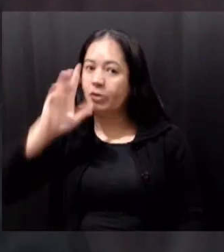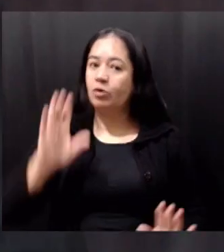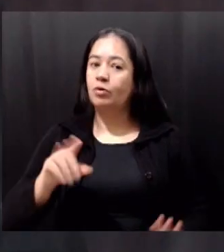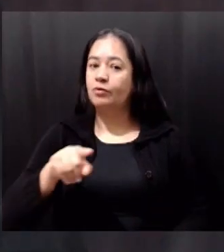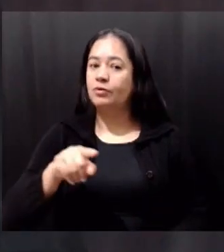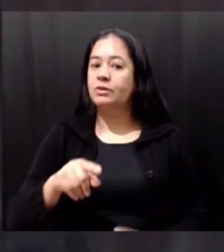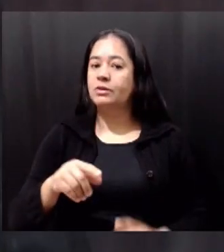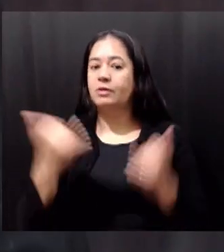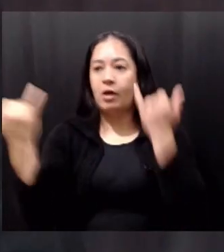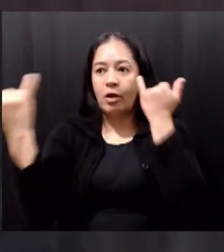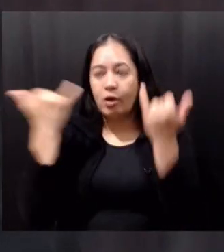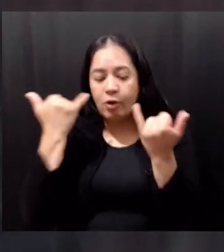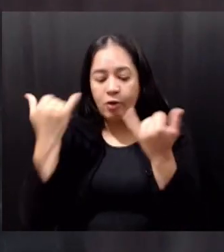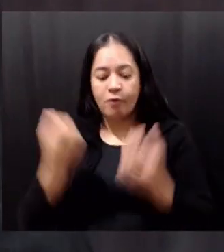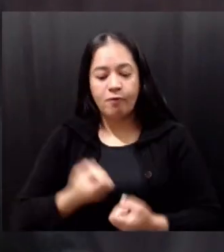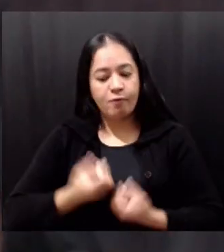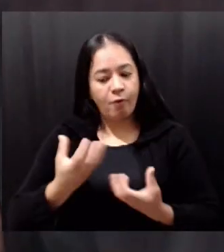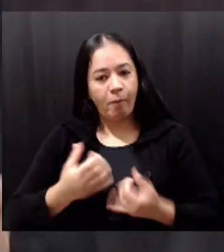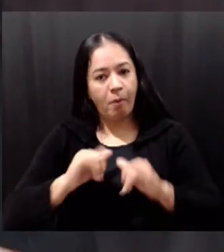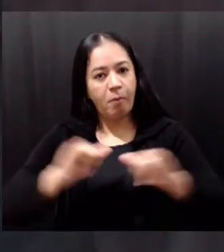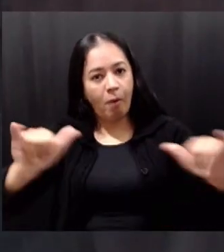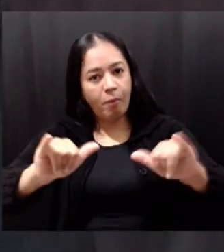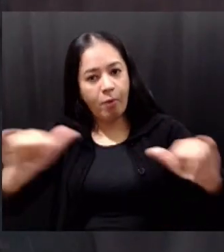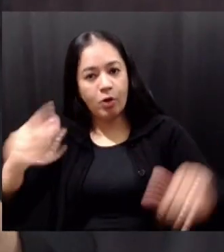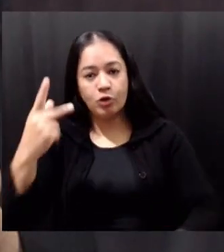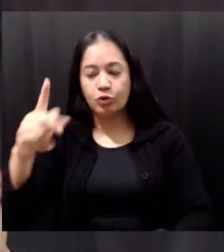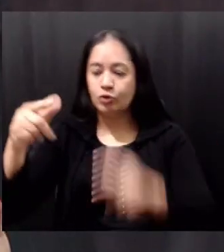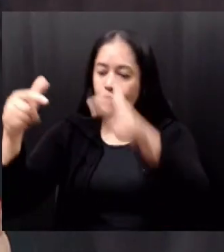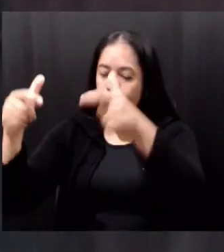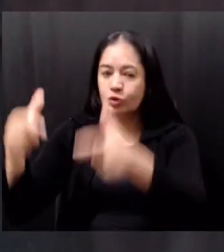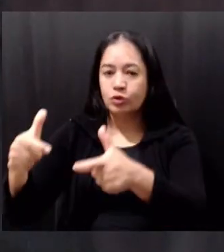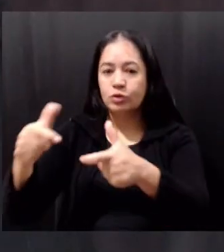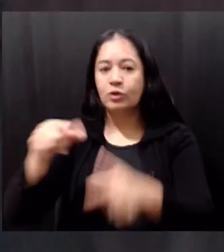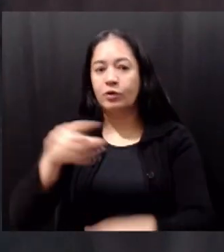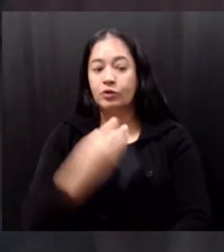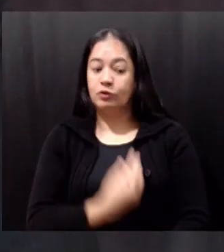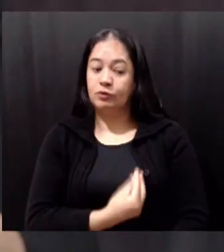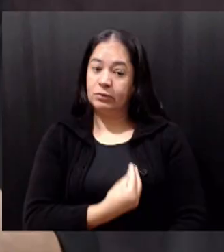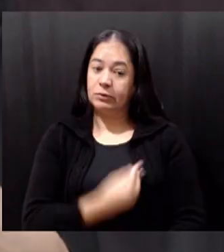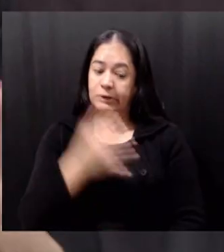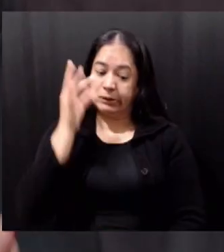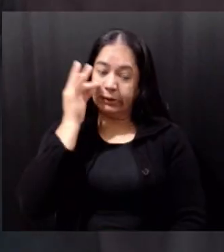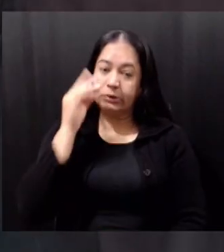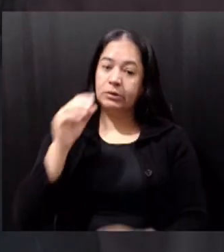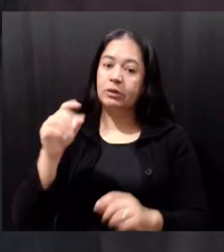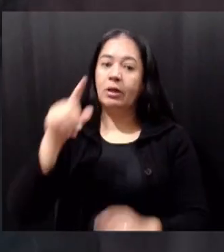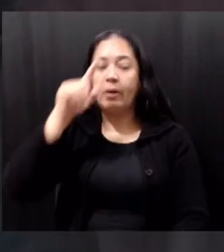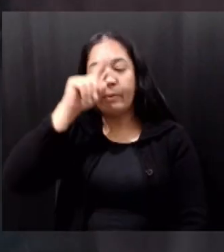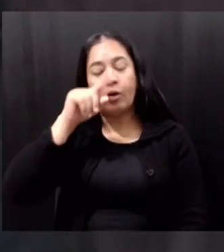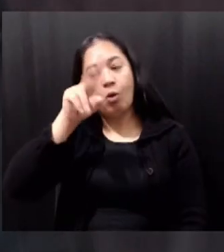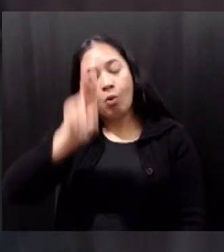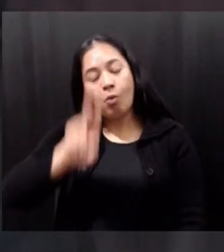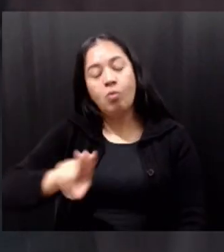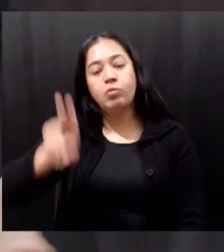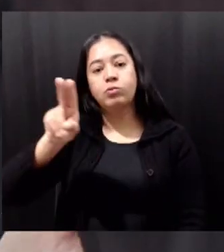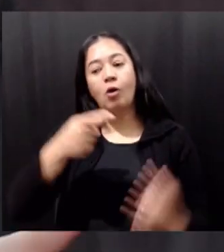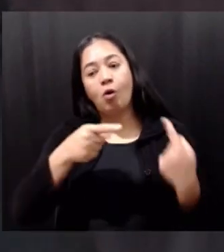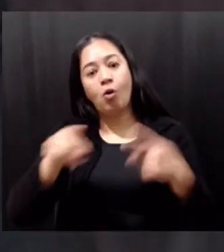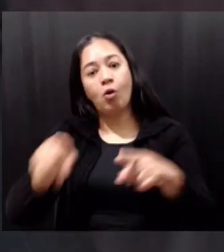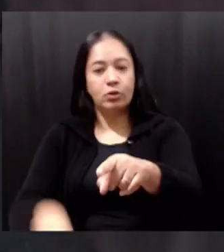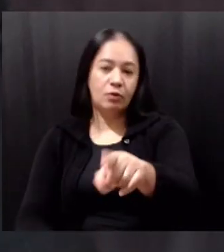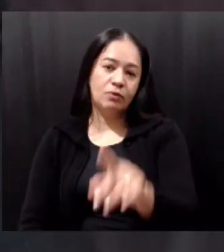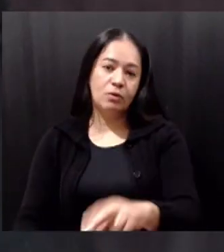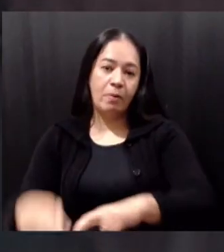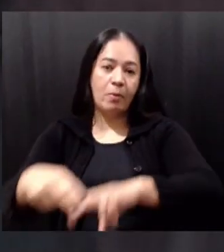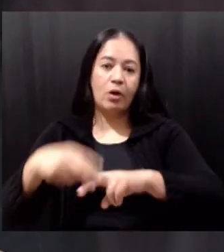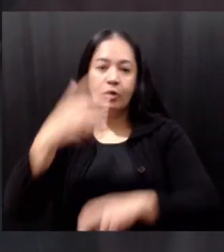informações do seu local, de onde você está, isso pode ser usado contra você por uma pessoa que quer lhe